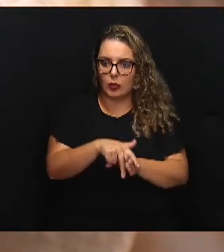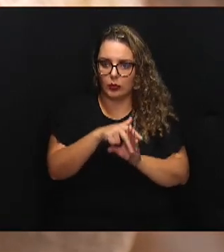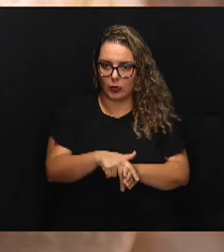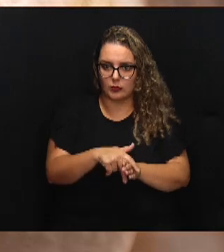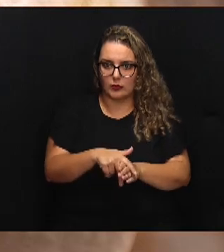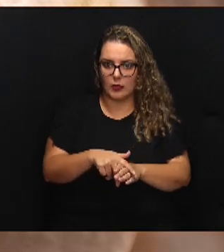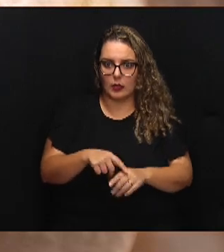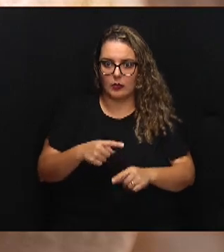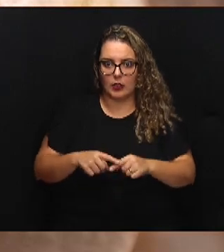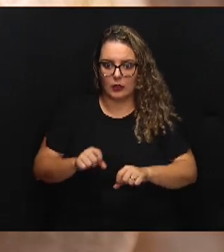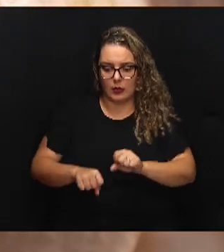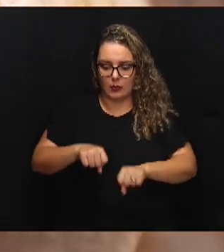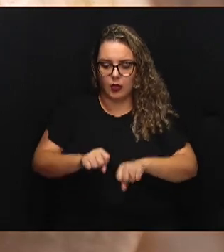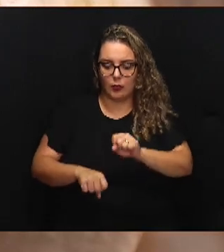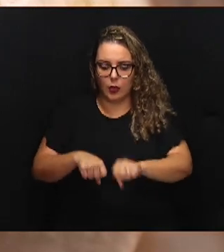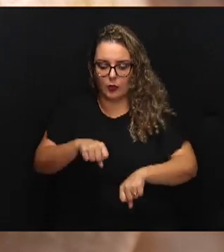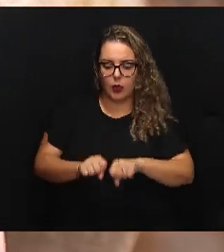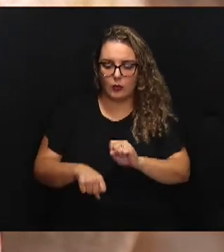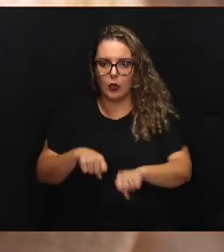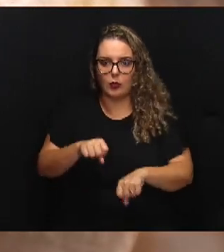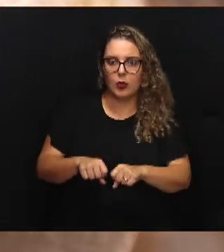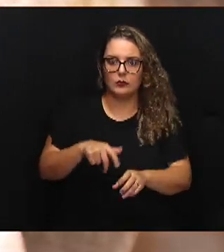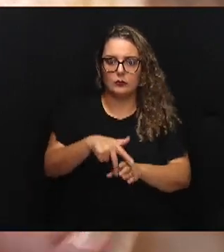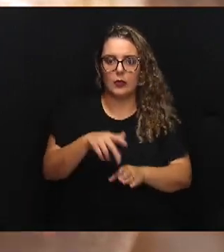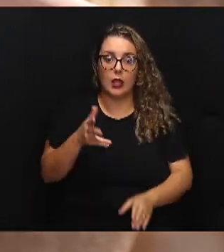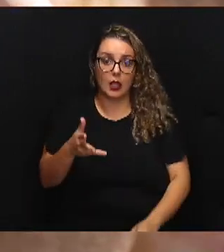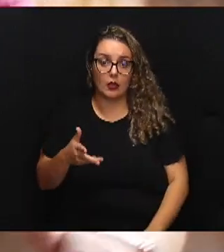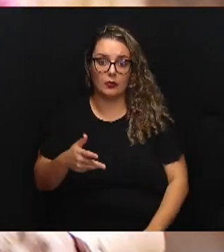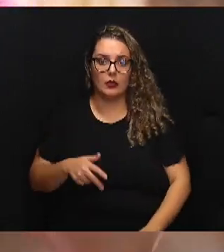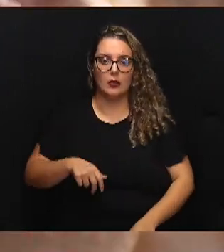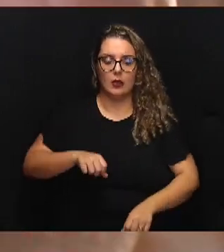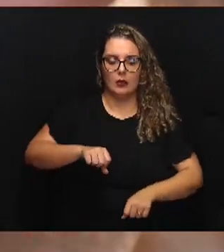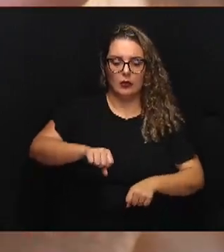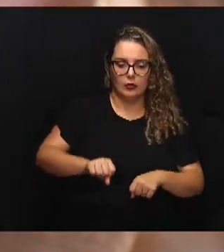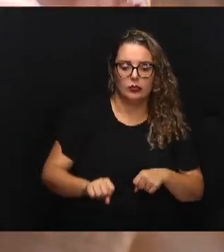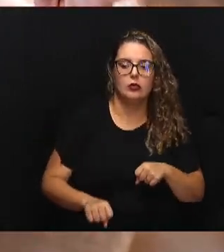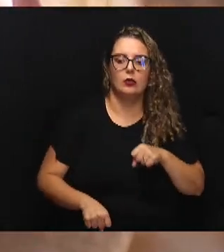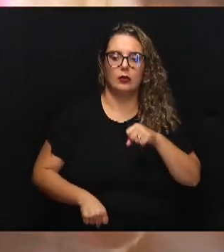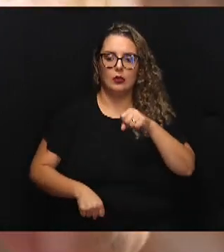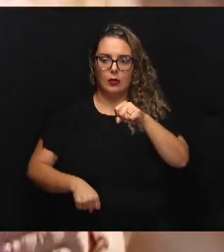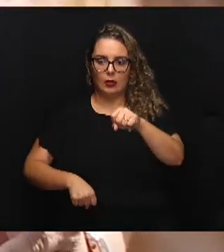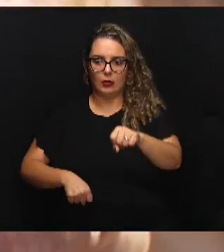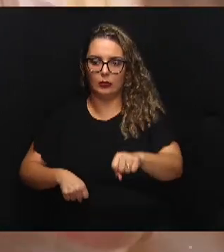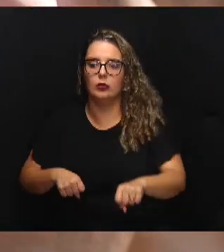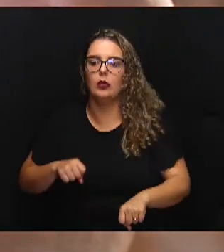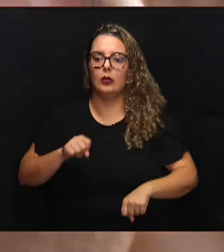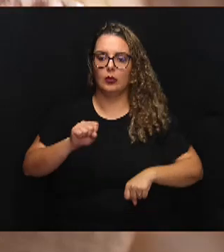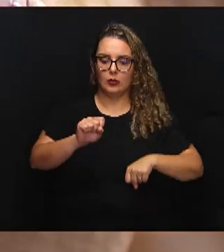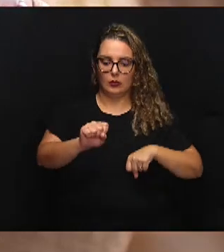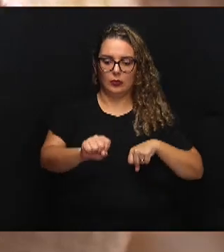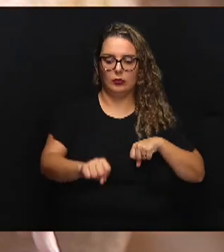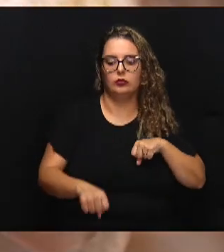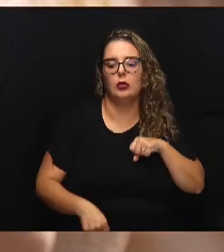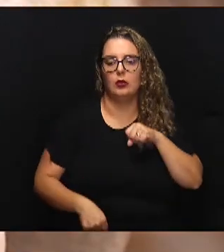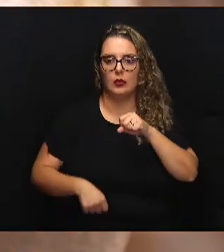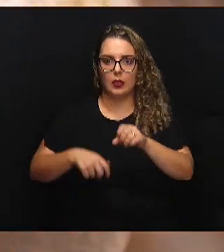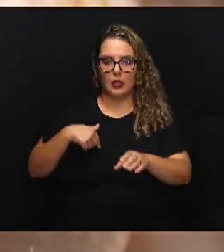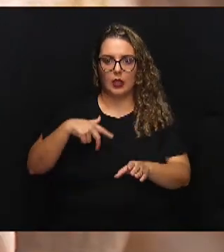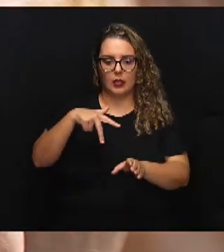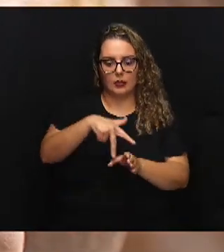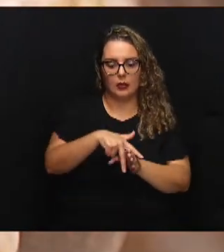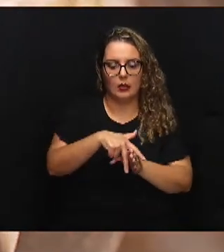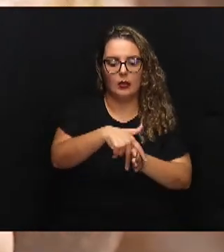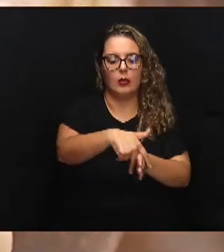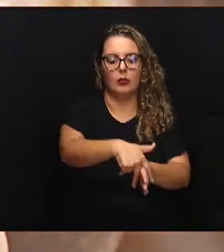a passada dele ele vai andar um pouquinho mais rápido, já o maior, a passada dele vai ser um pouco mais longa. Aí